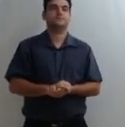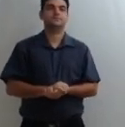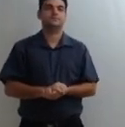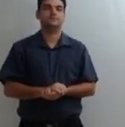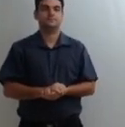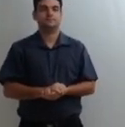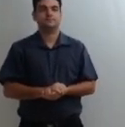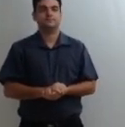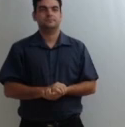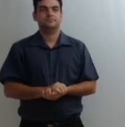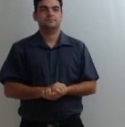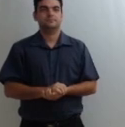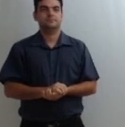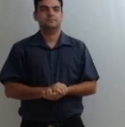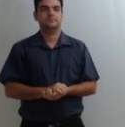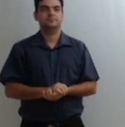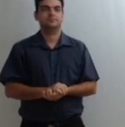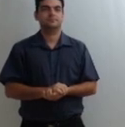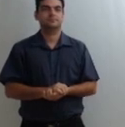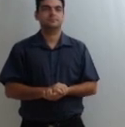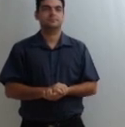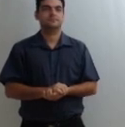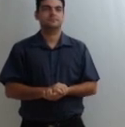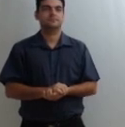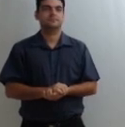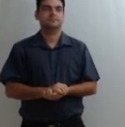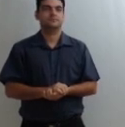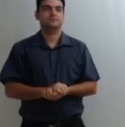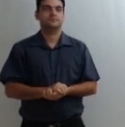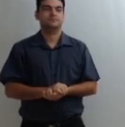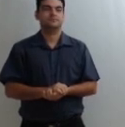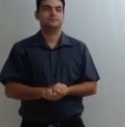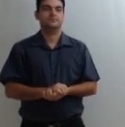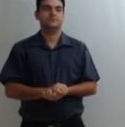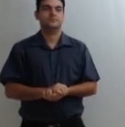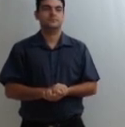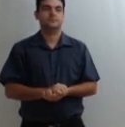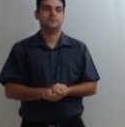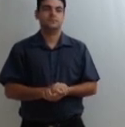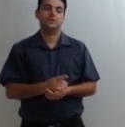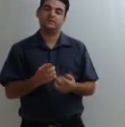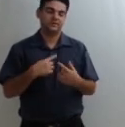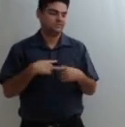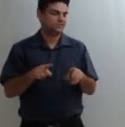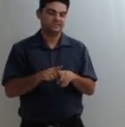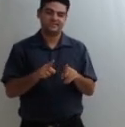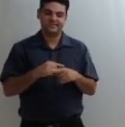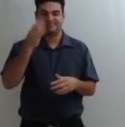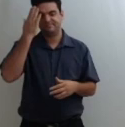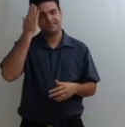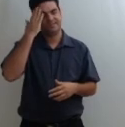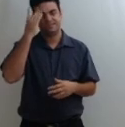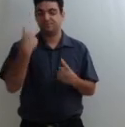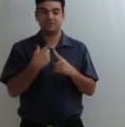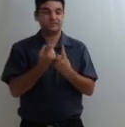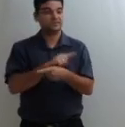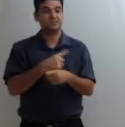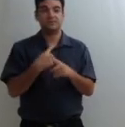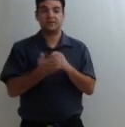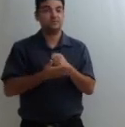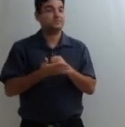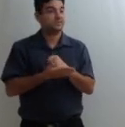Também com a vênia de Vossa Excelência, presidente, a ministra Laurita, vou acompanhar a divergência, porque o fundamento